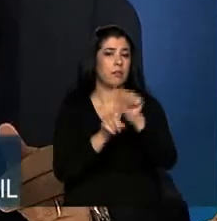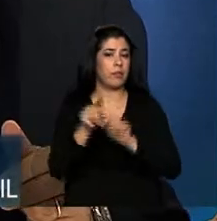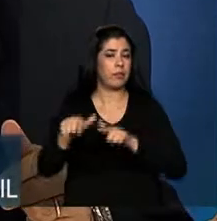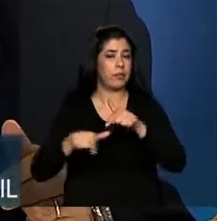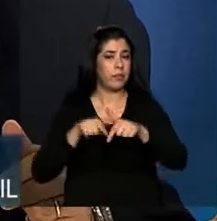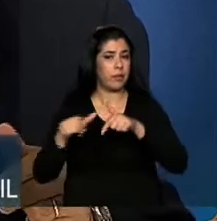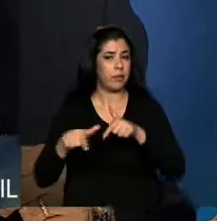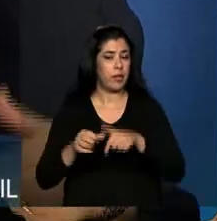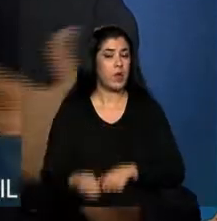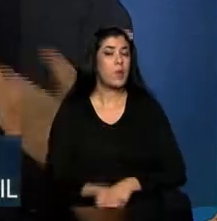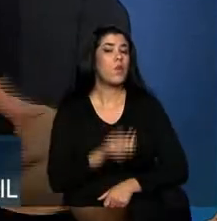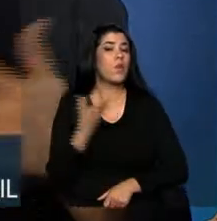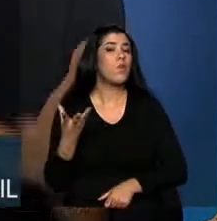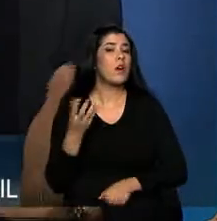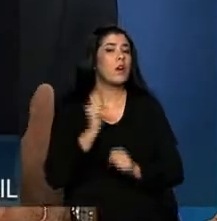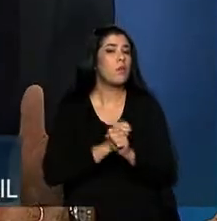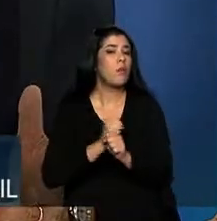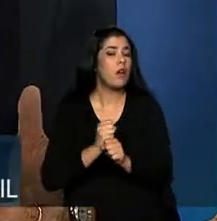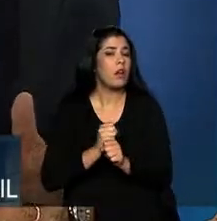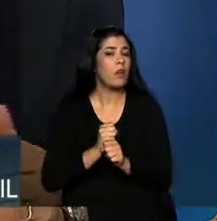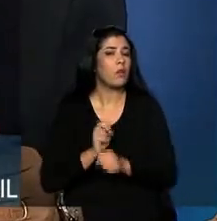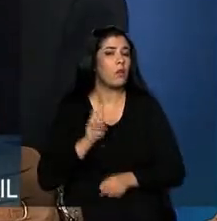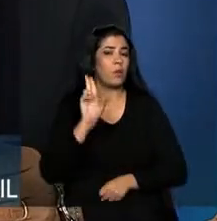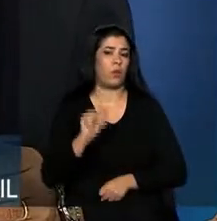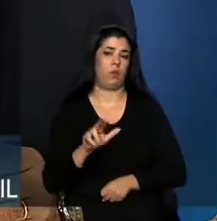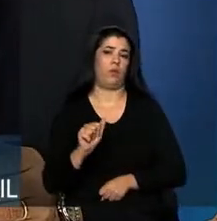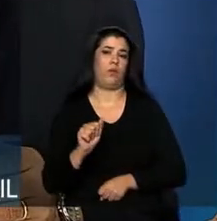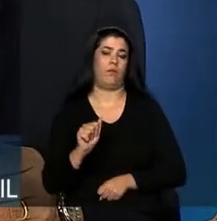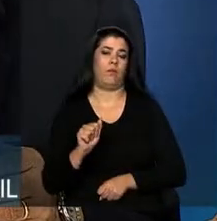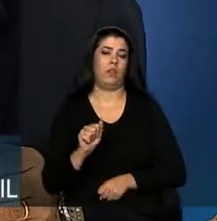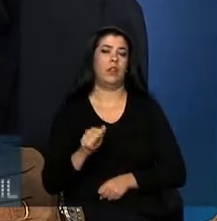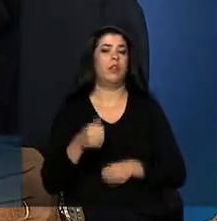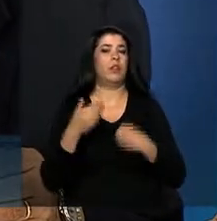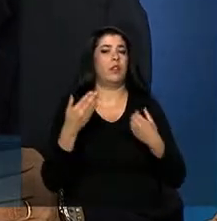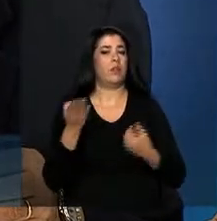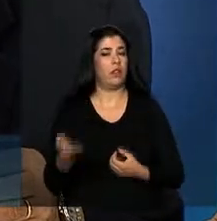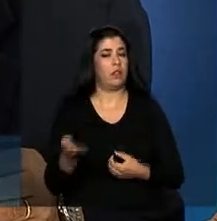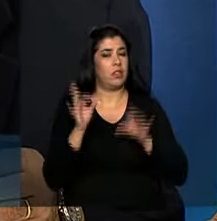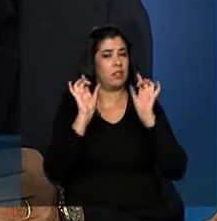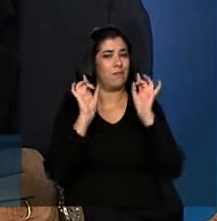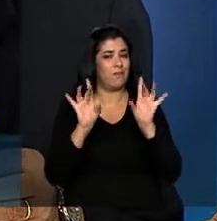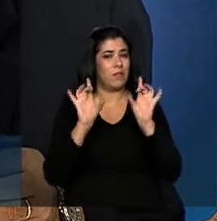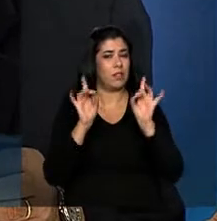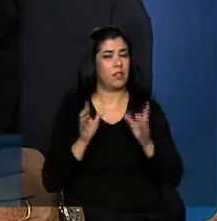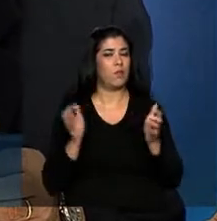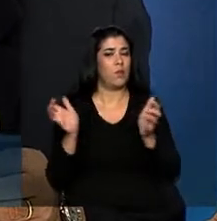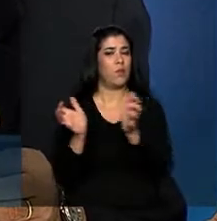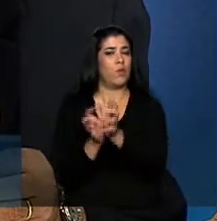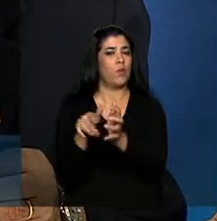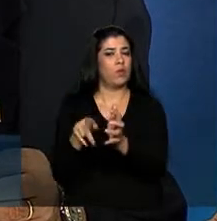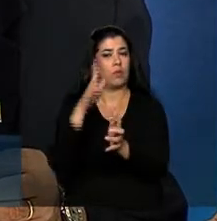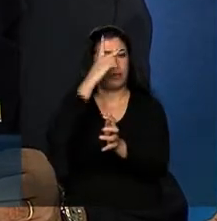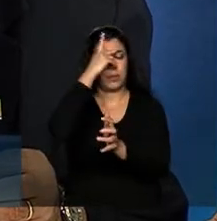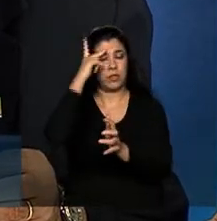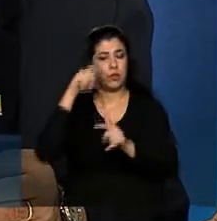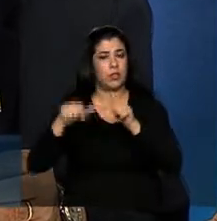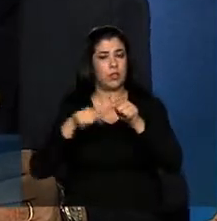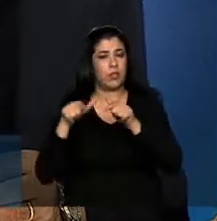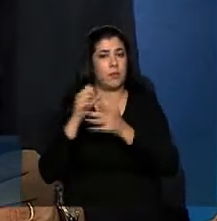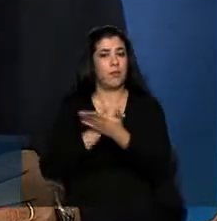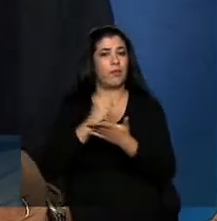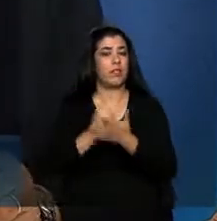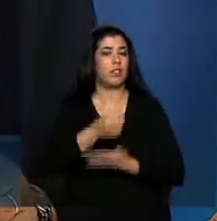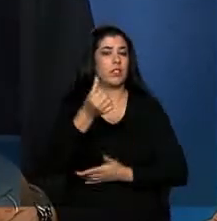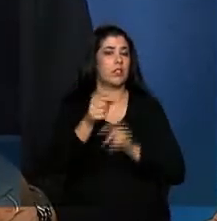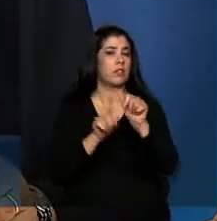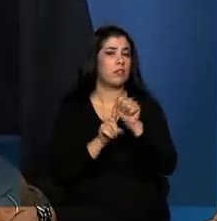pegar um seguro-desemprego? Daqui a nunca. Então, que esteja um tratamento especial para essa medida. Então,